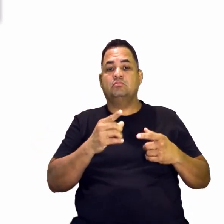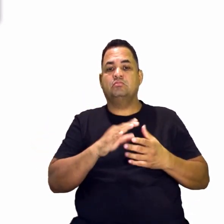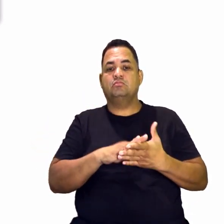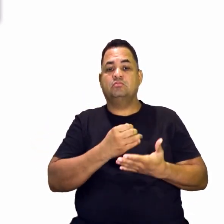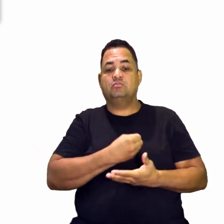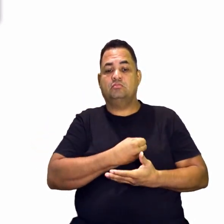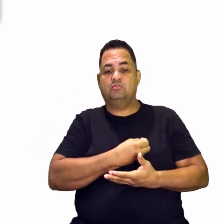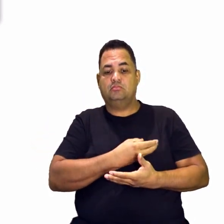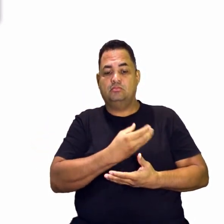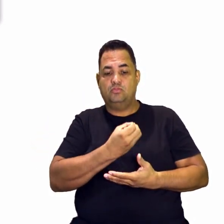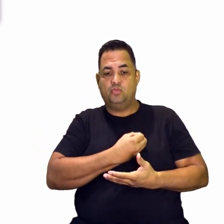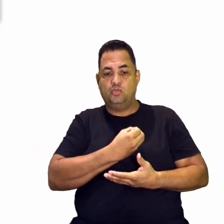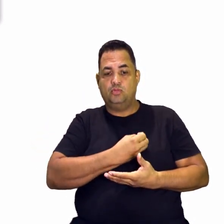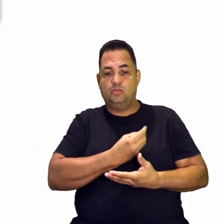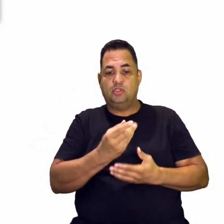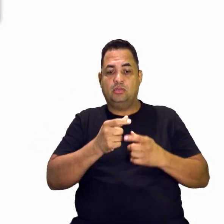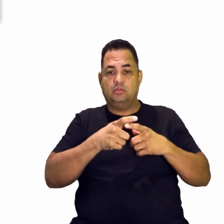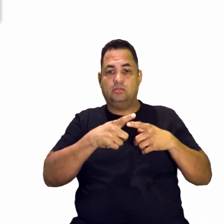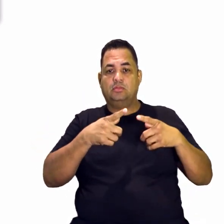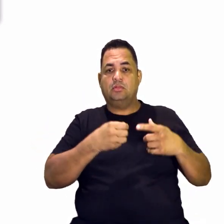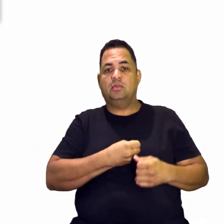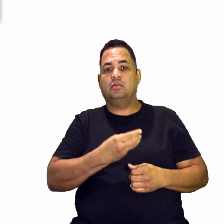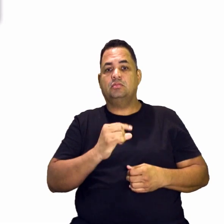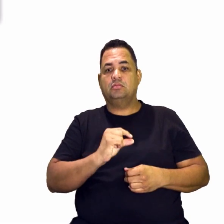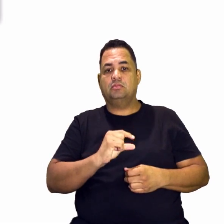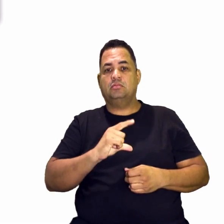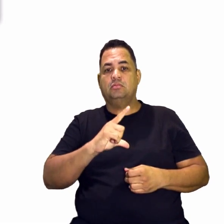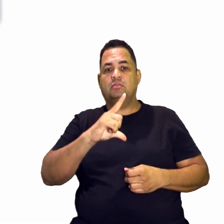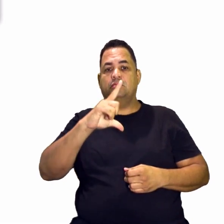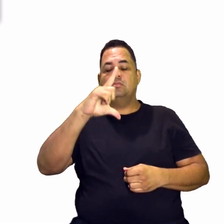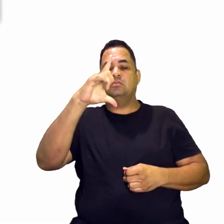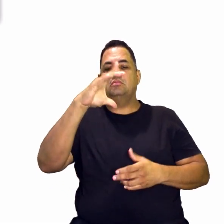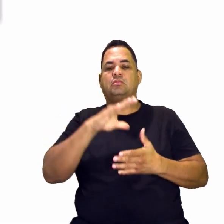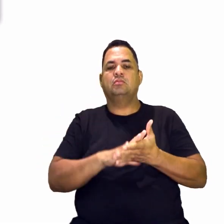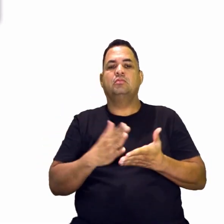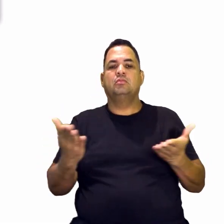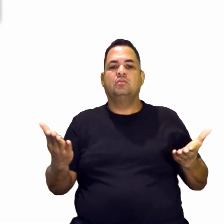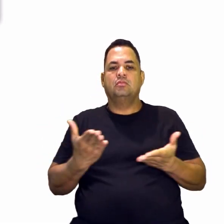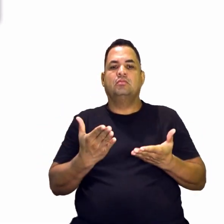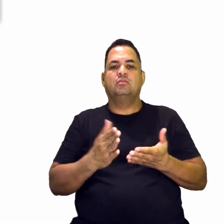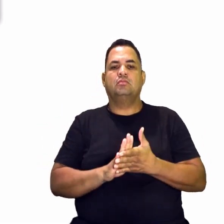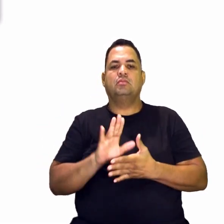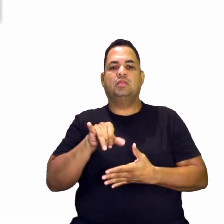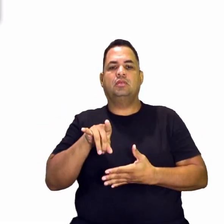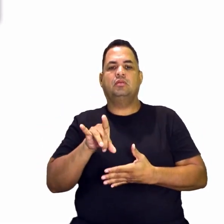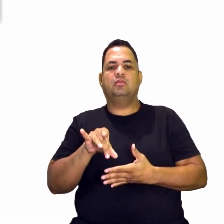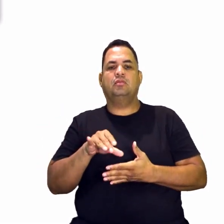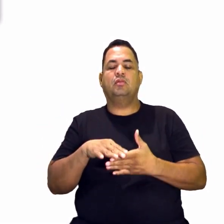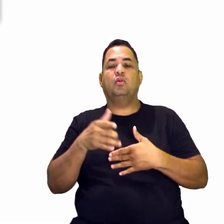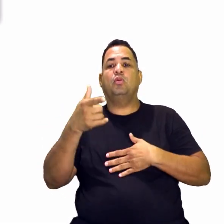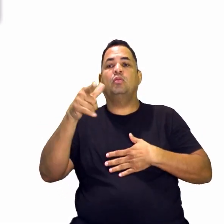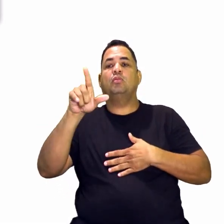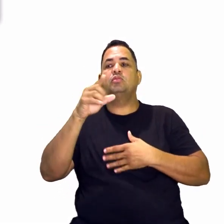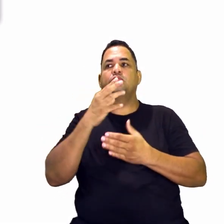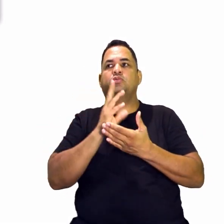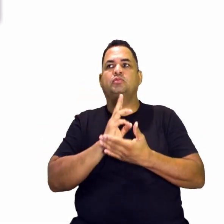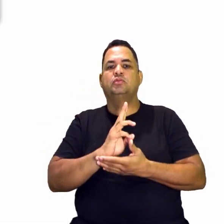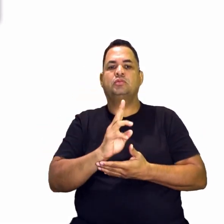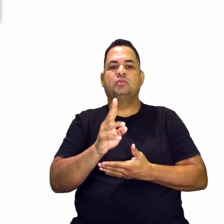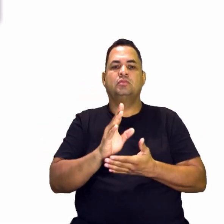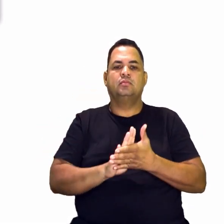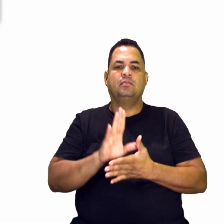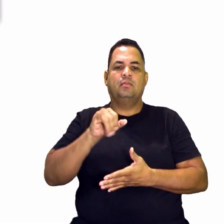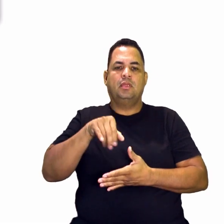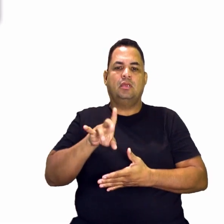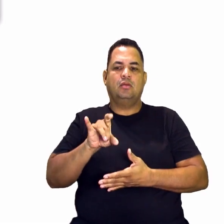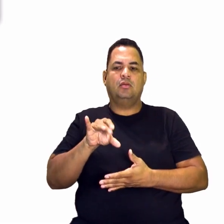seu número de células. E isso é o quê? Mitose. Agora a gente vai passar para um outro processo, que